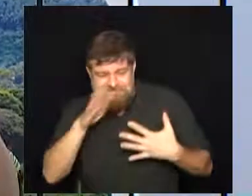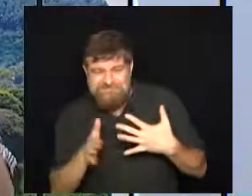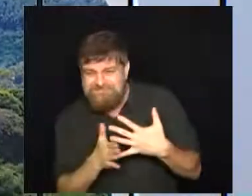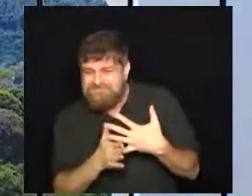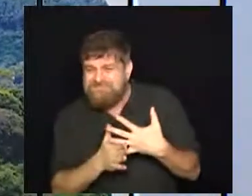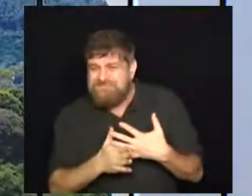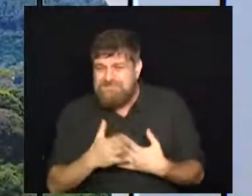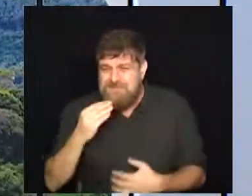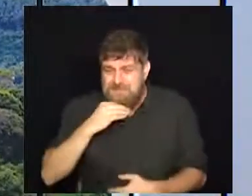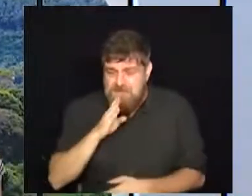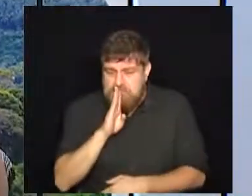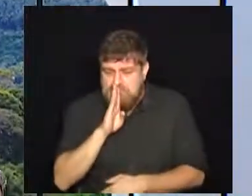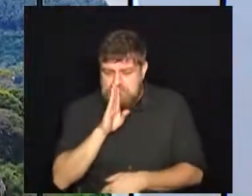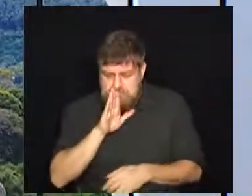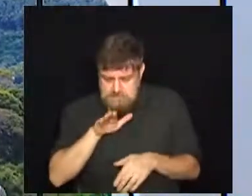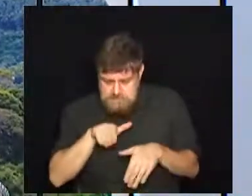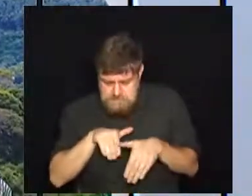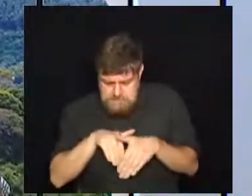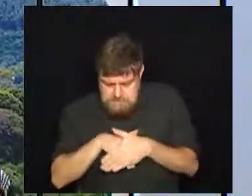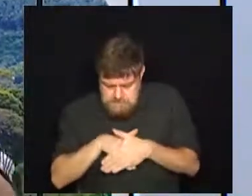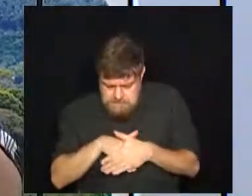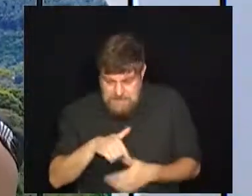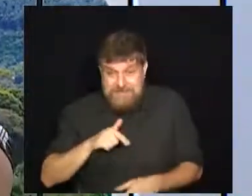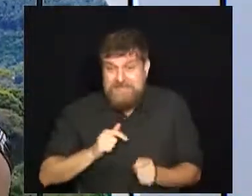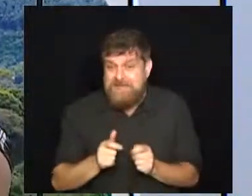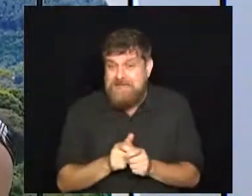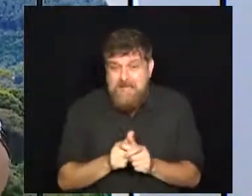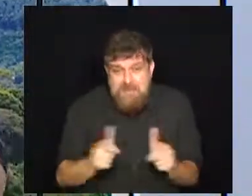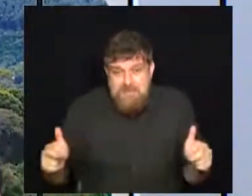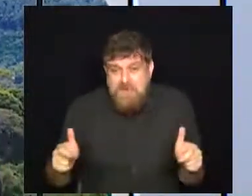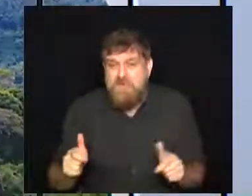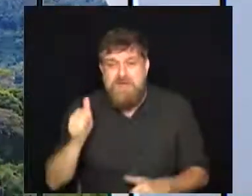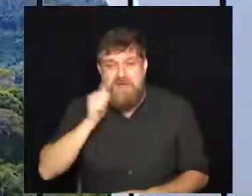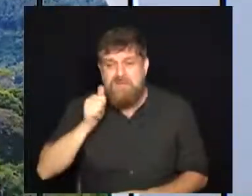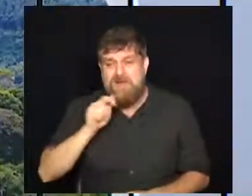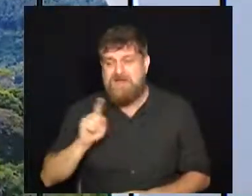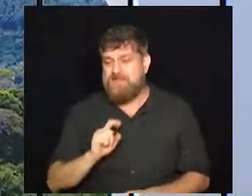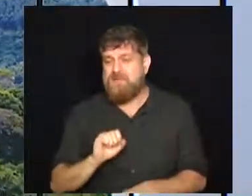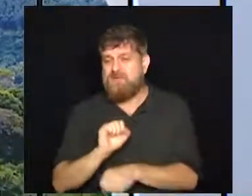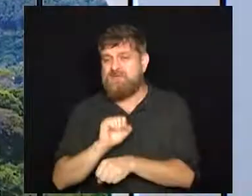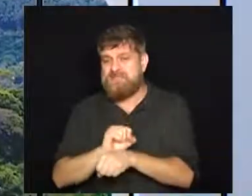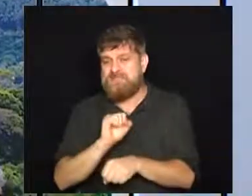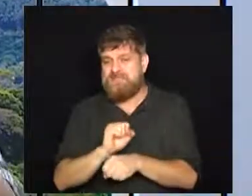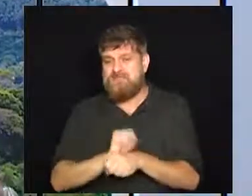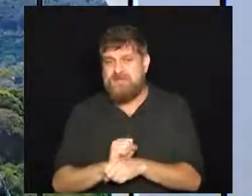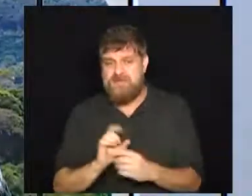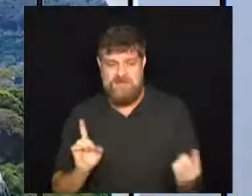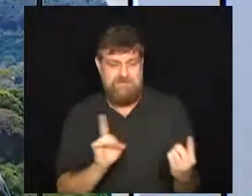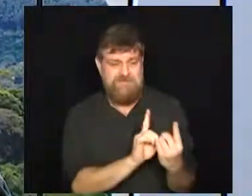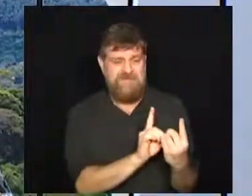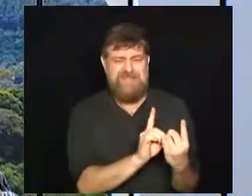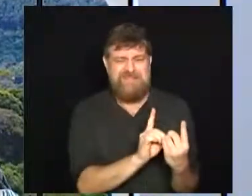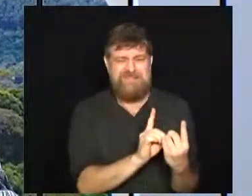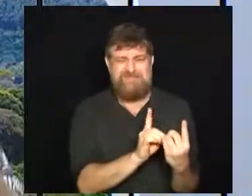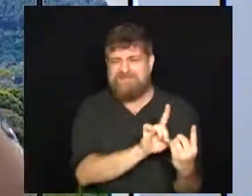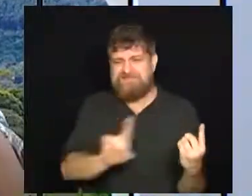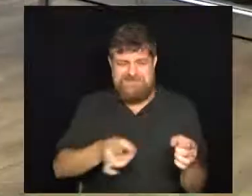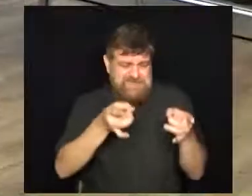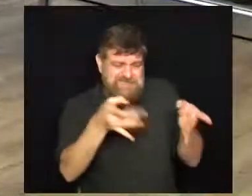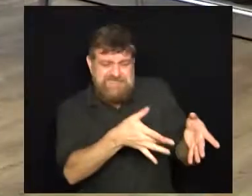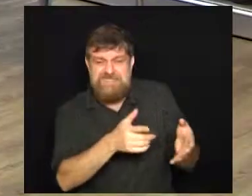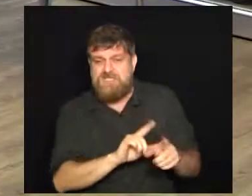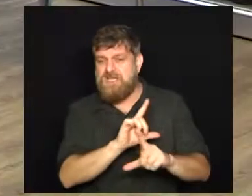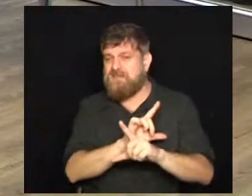então ela vai se calar. E tem muitas que às vezes não esperam ser atendidas e vão embora. Então é